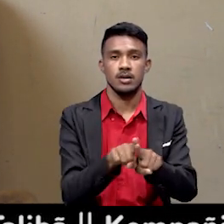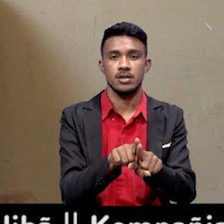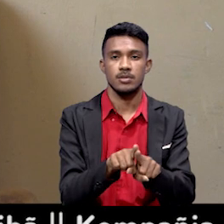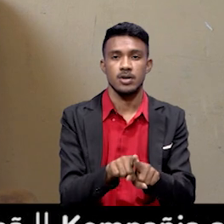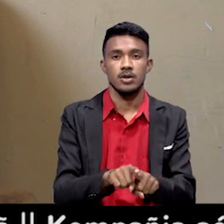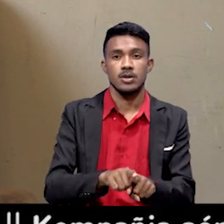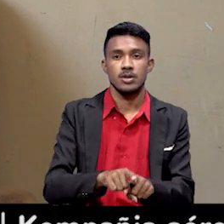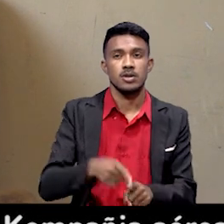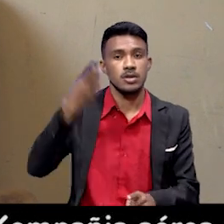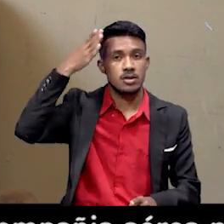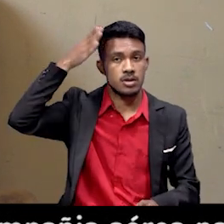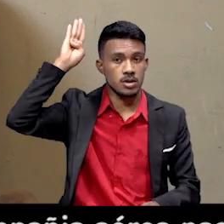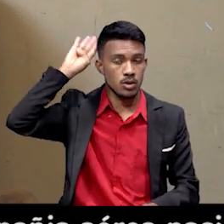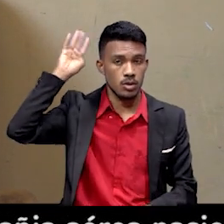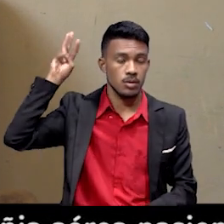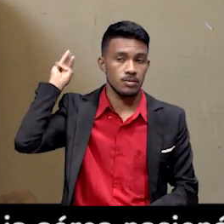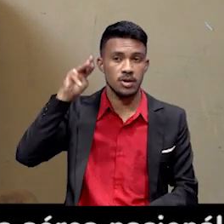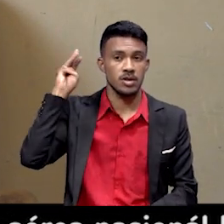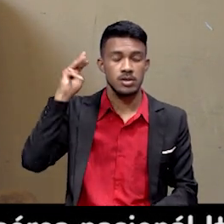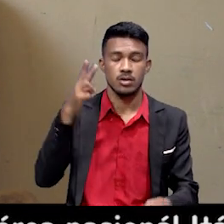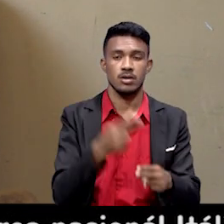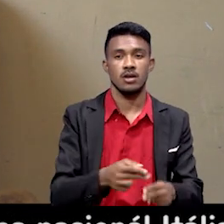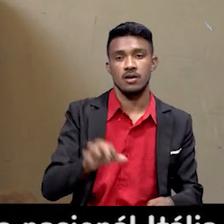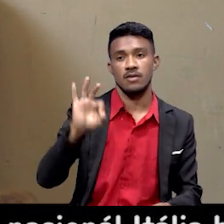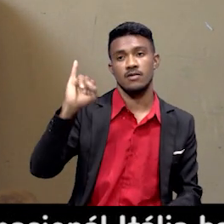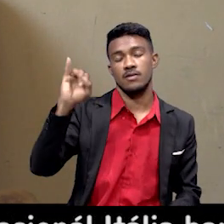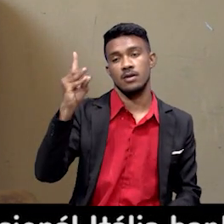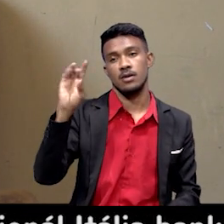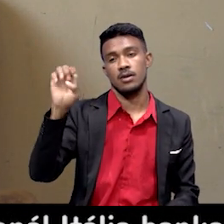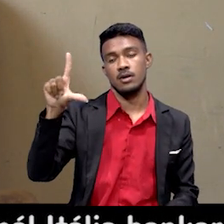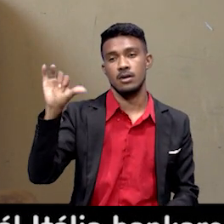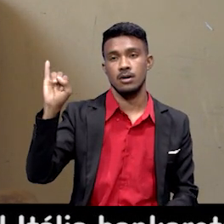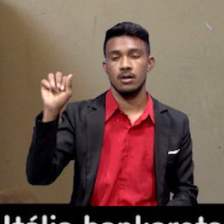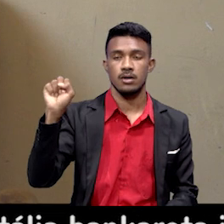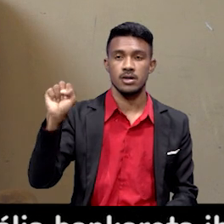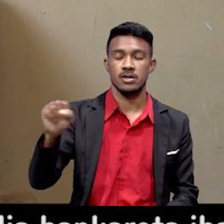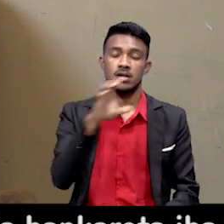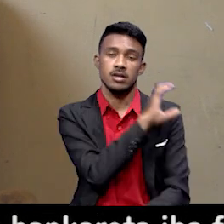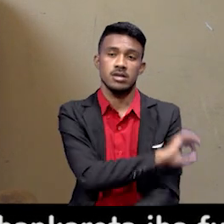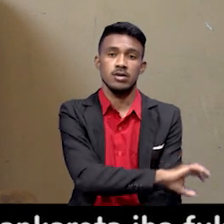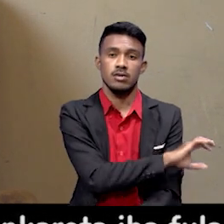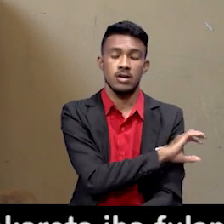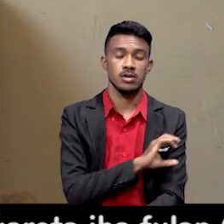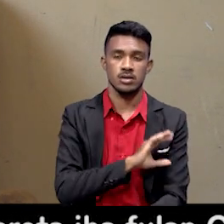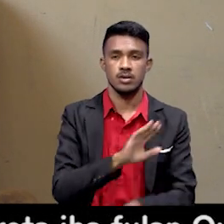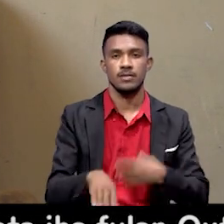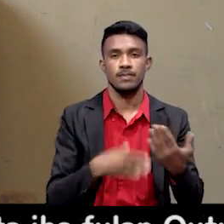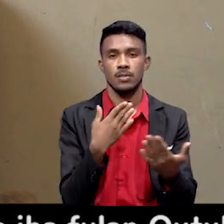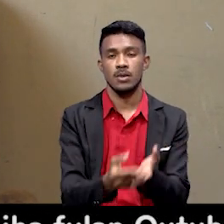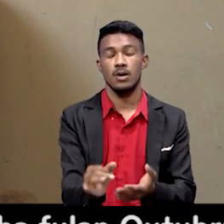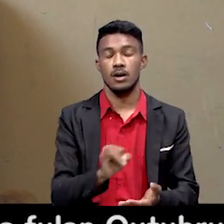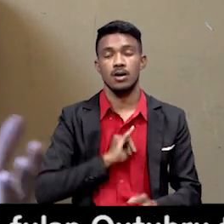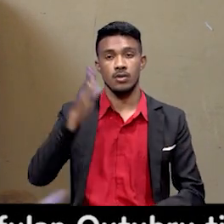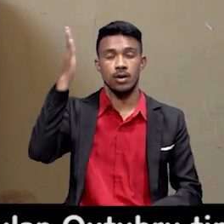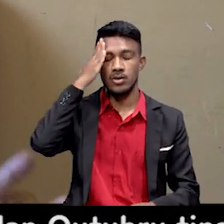senhor ministro Fidelis agora hal mudança fale ba regime segurança social. Né, anessa